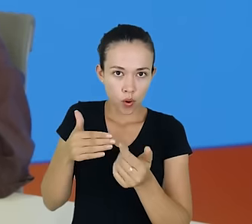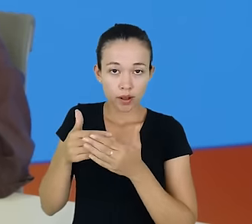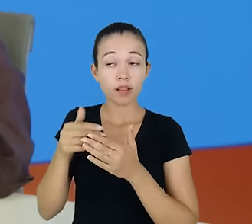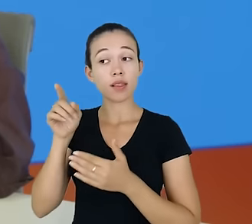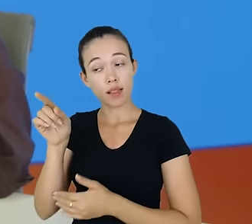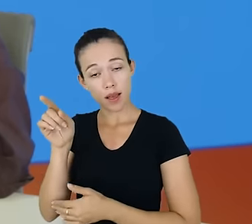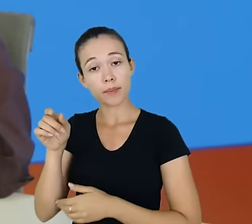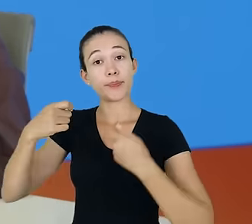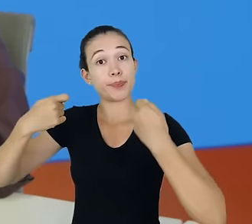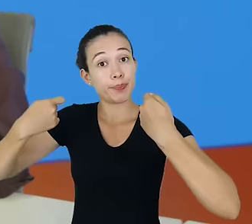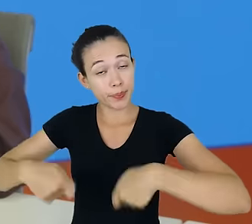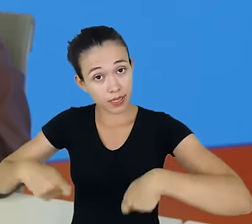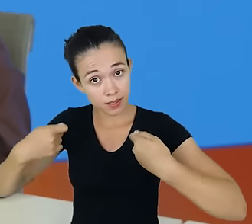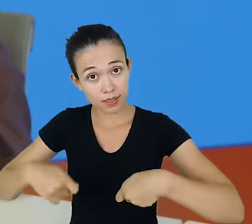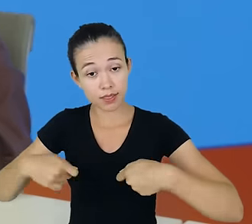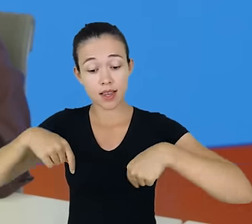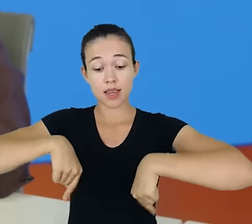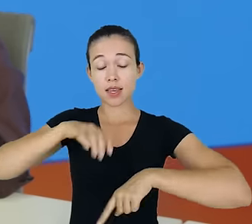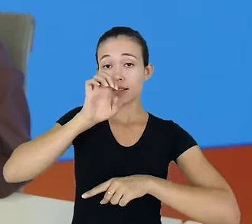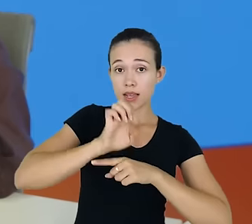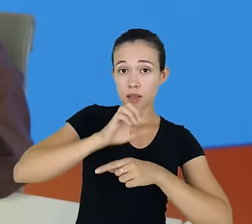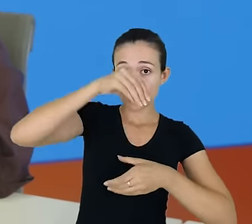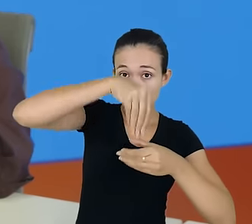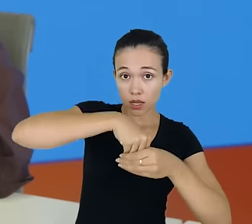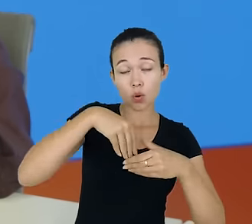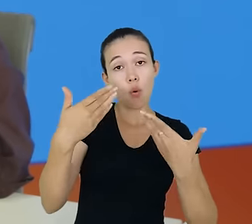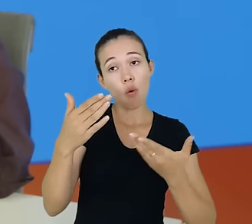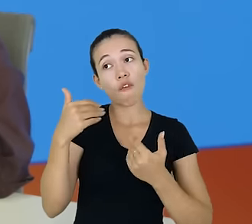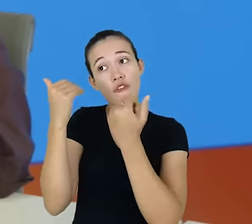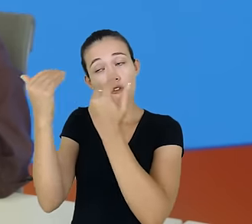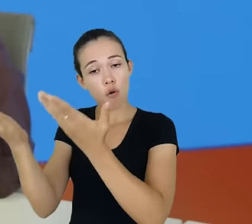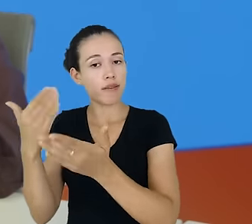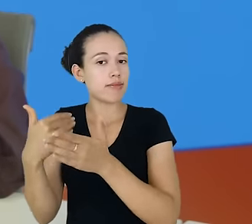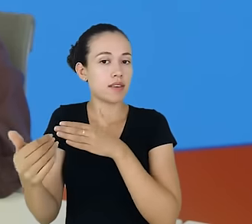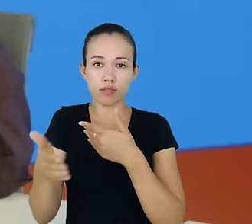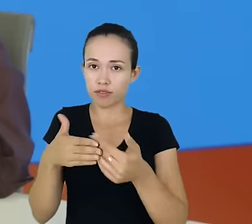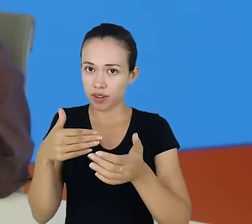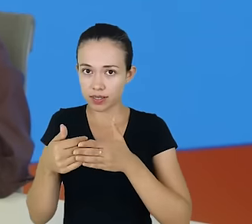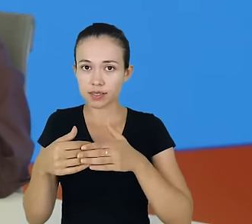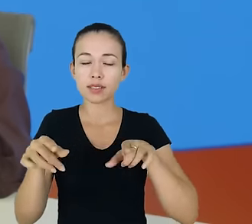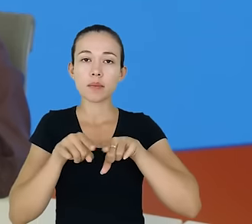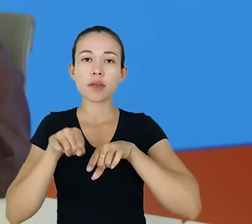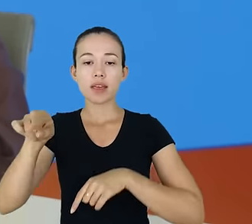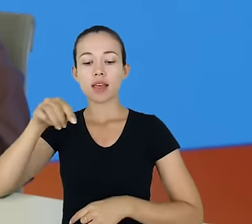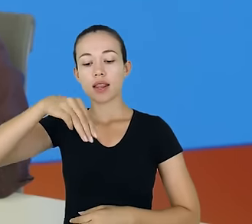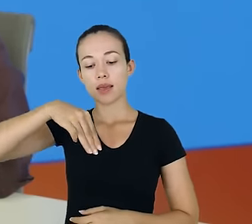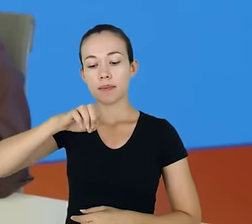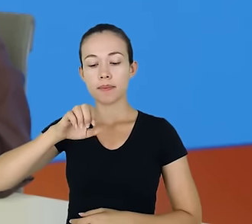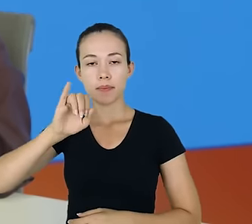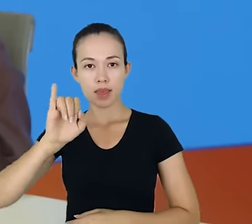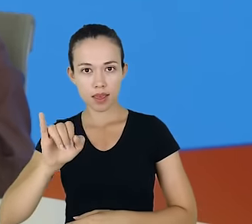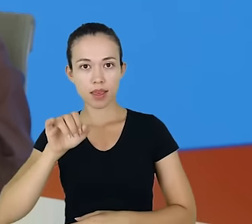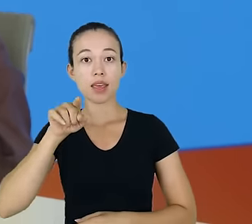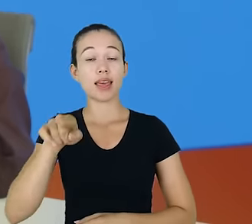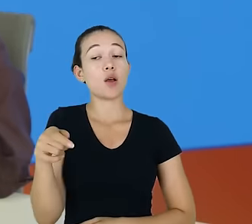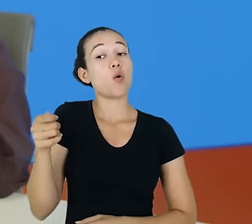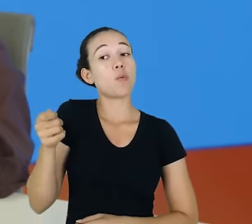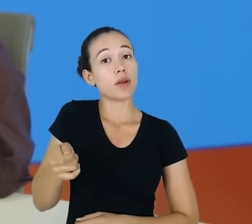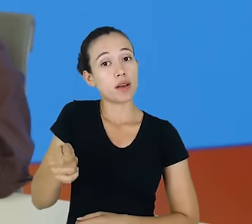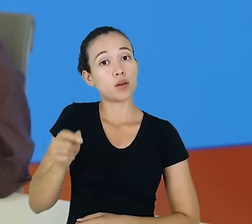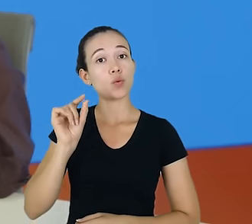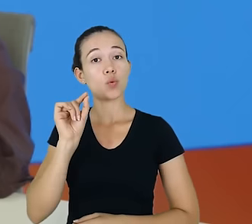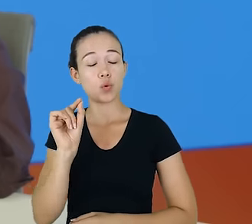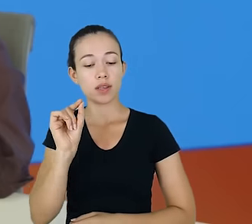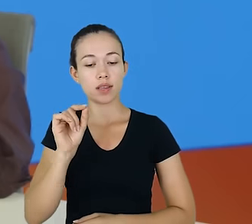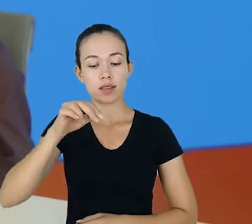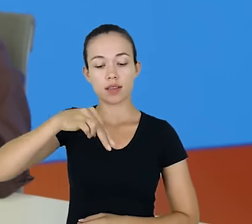sendo dentro do estado ou fora do Estado né a gente Lembrando que o mei aquela obrigatoriedade dele de emitir a nota fiscal